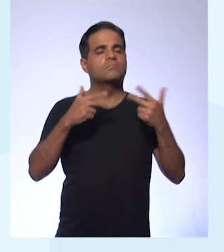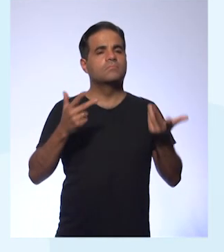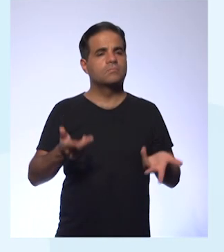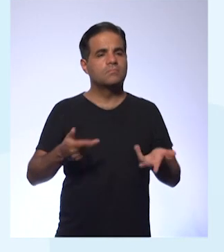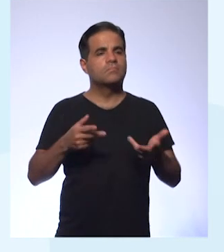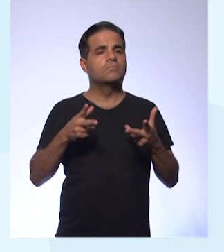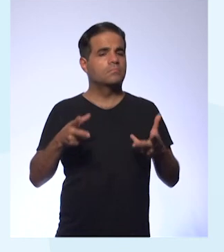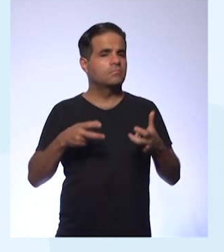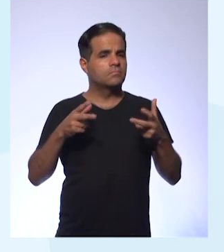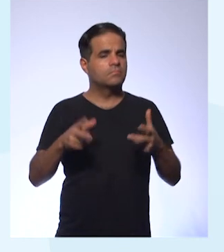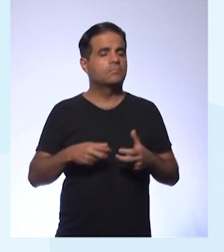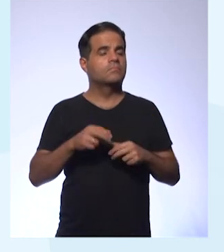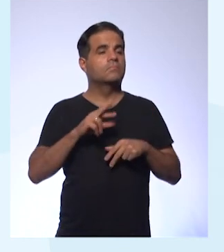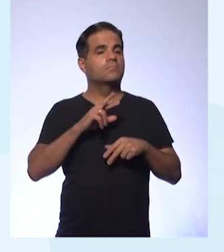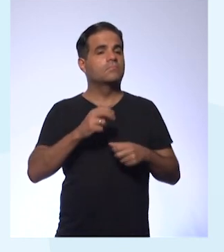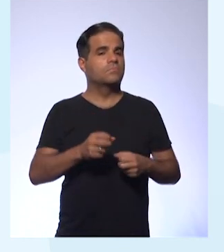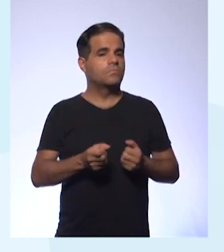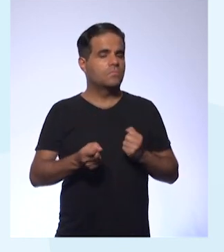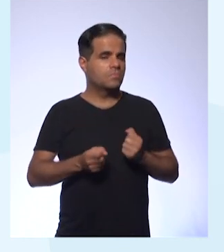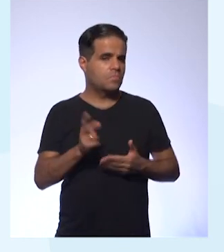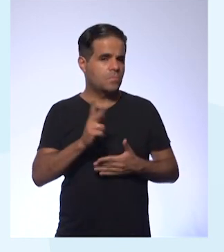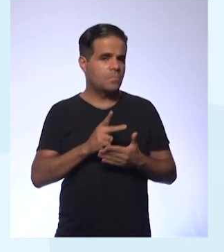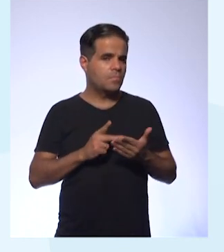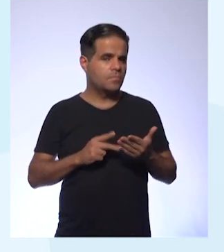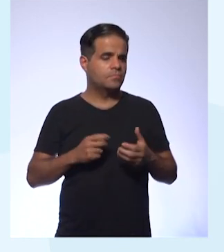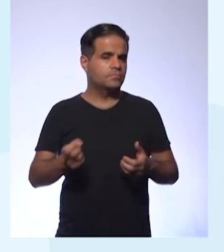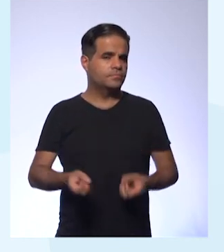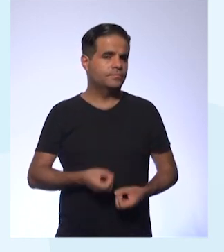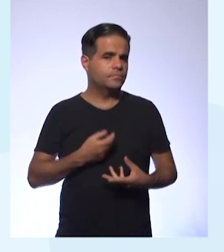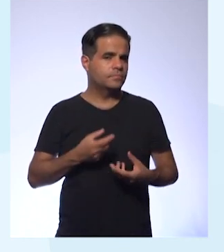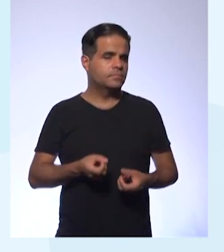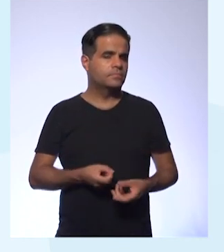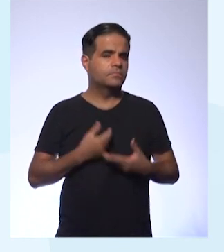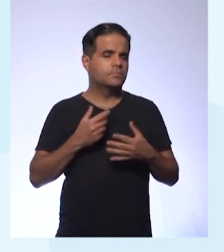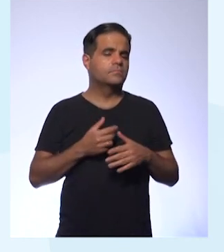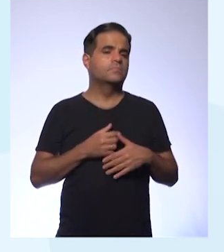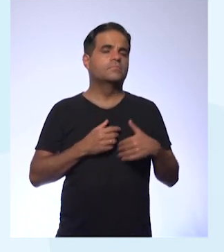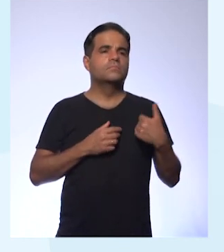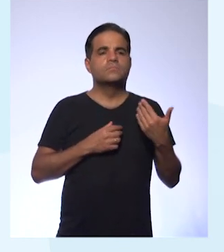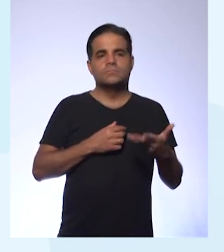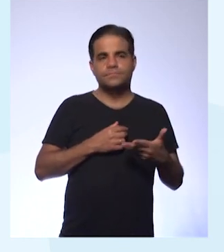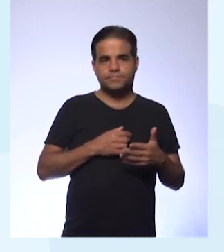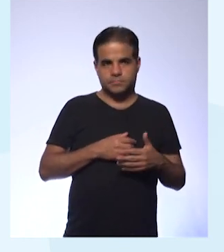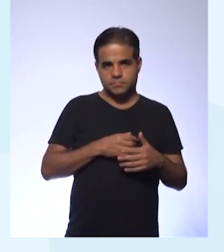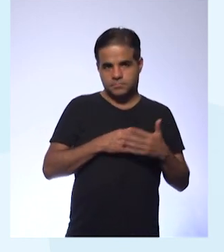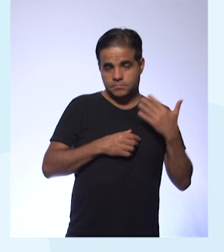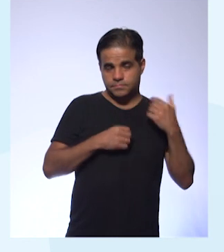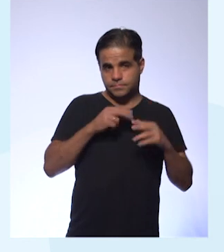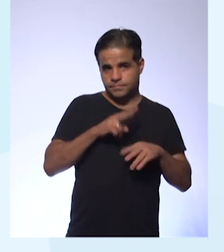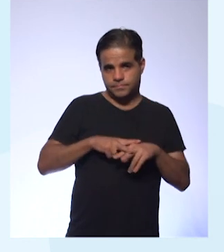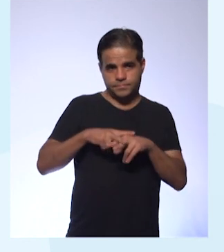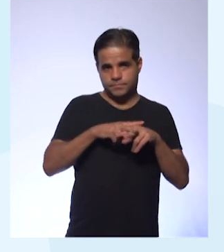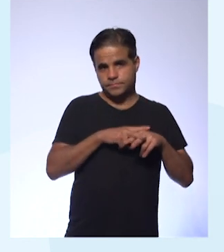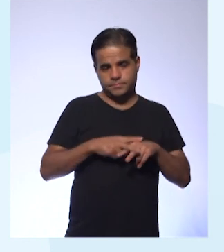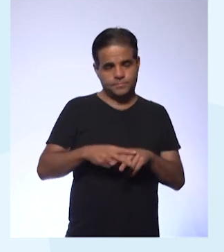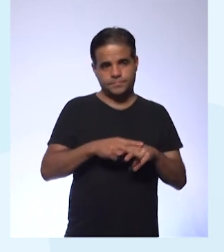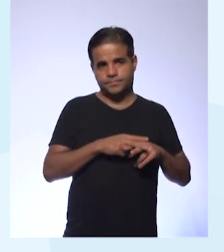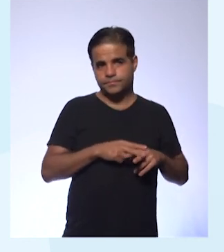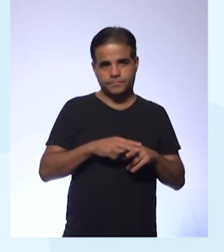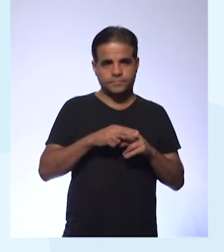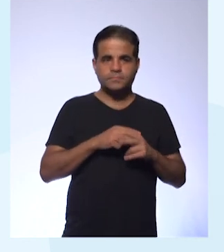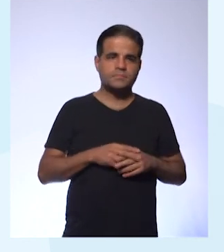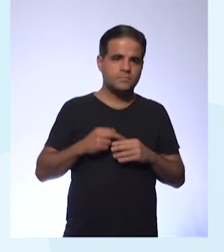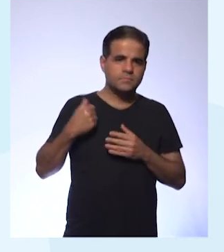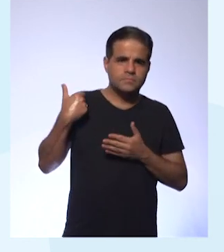de explorar o gênero poema, obviamente, se estamos aí em recuperação, também vamos revisar algumas coisas que tratamos